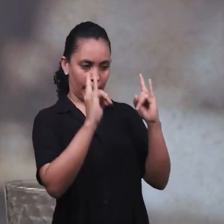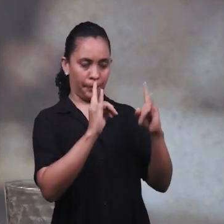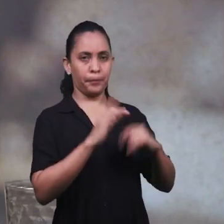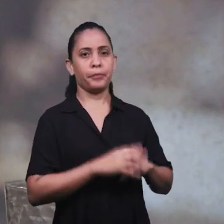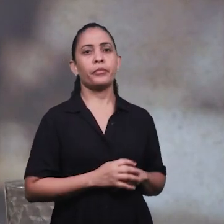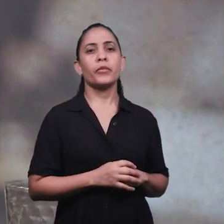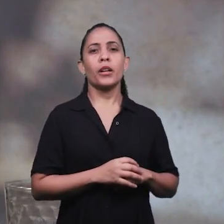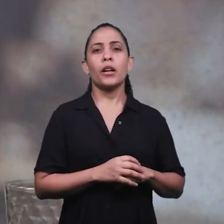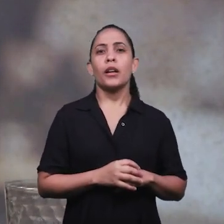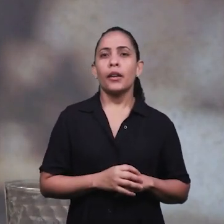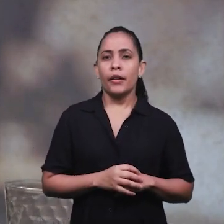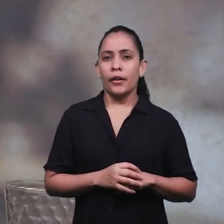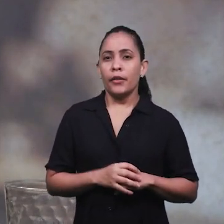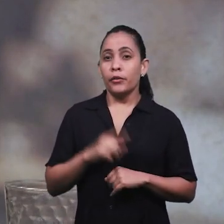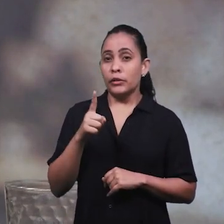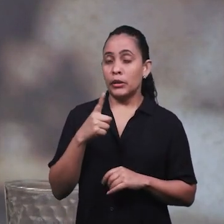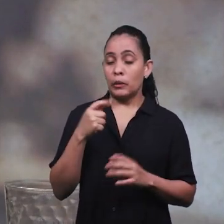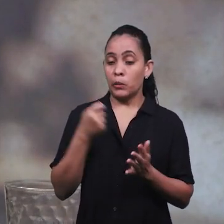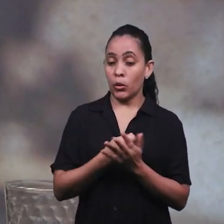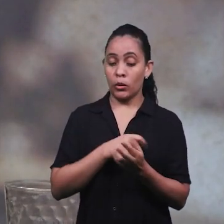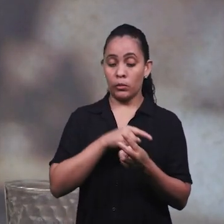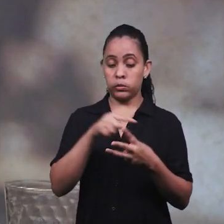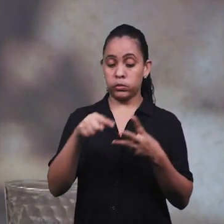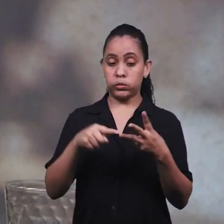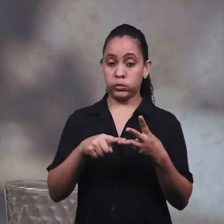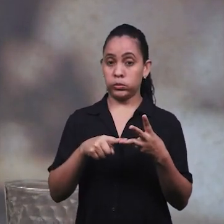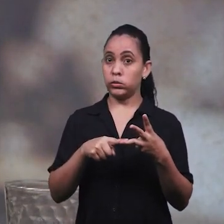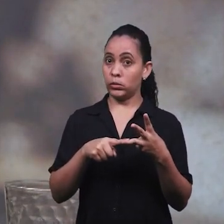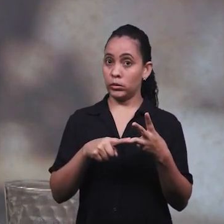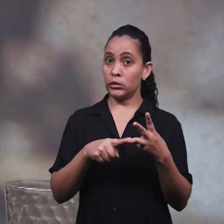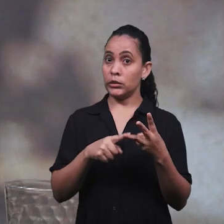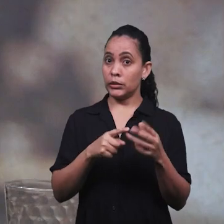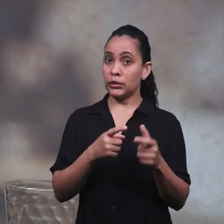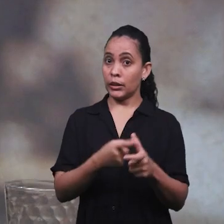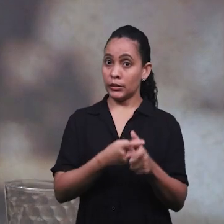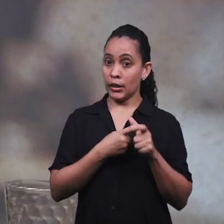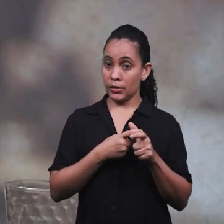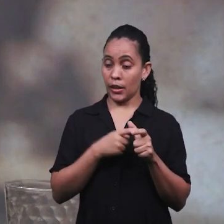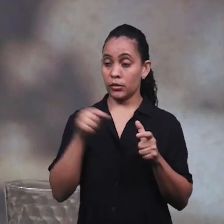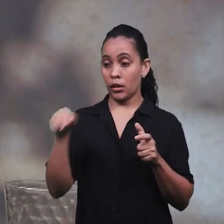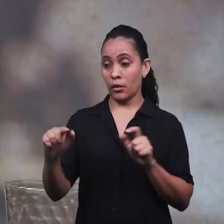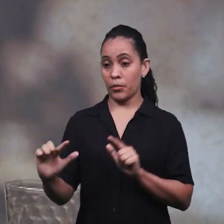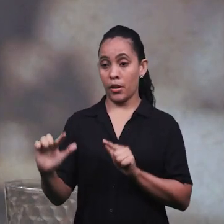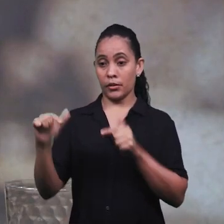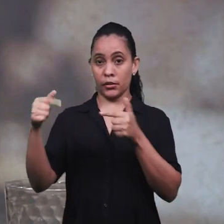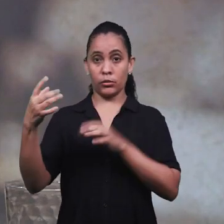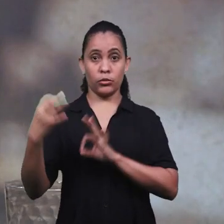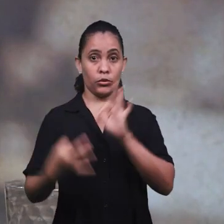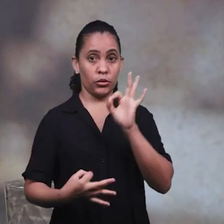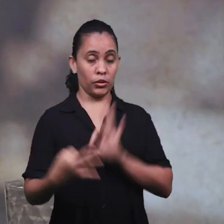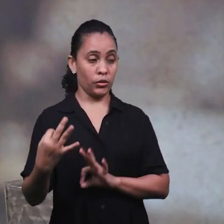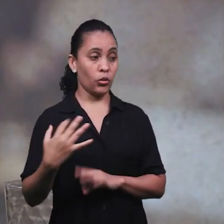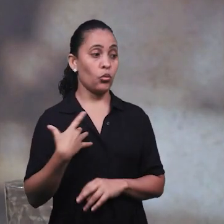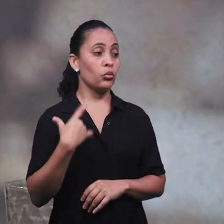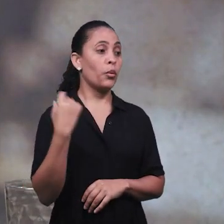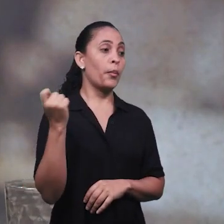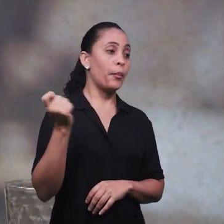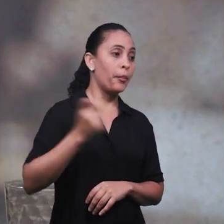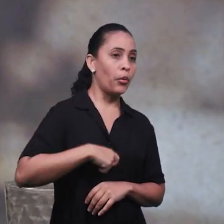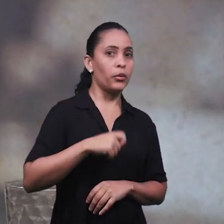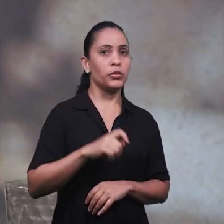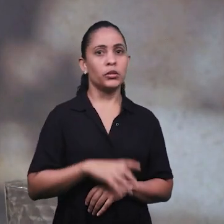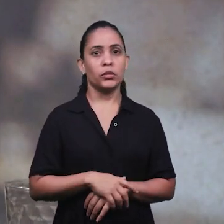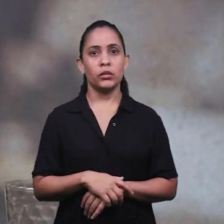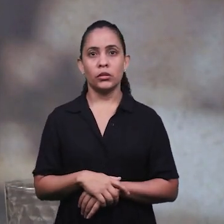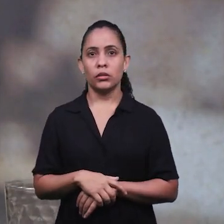deve 3 cotas de condomínio e o condomínio entra com uma ação na justiça. O juiz ele pode determinar o